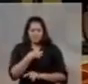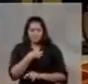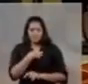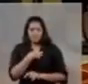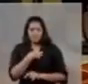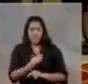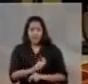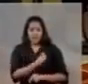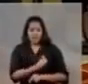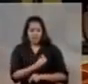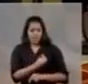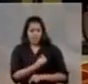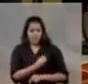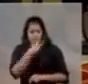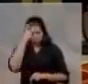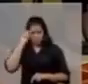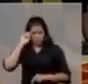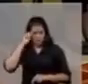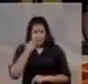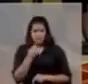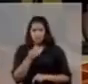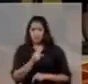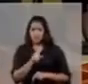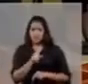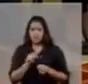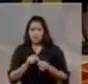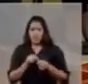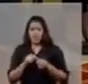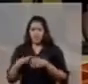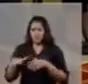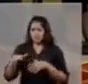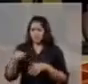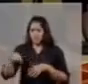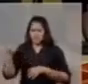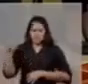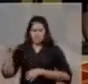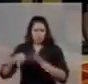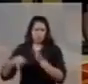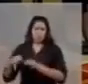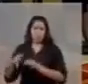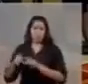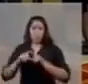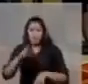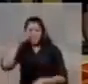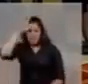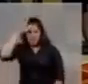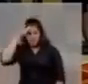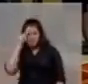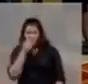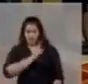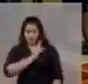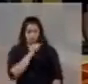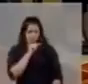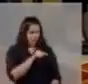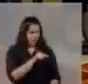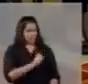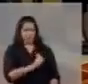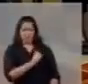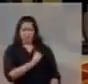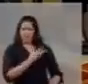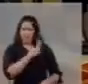move instituições jurídicas. Mas a galinha da religião de preto, ah, mas essa vida tem que ser